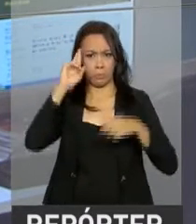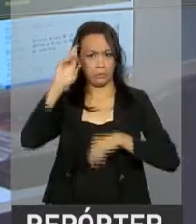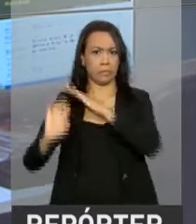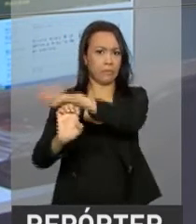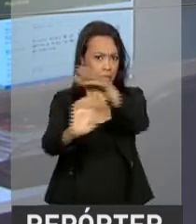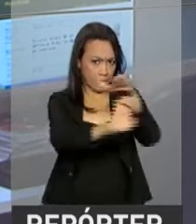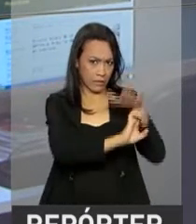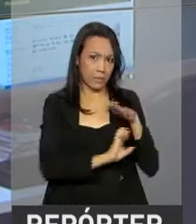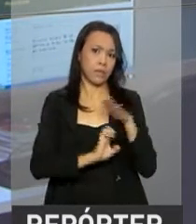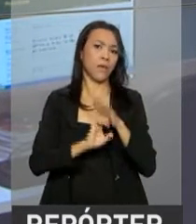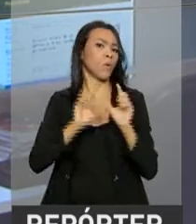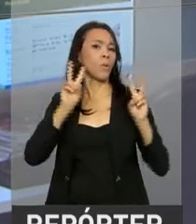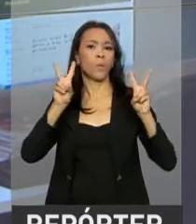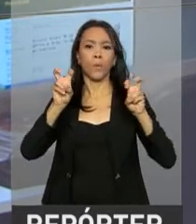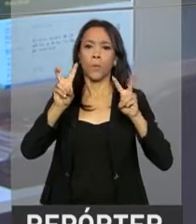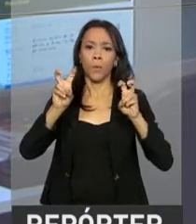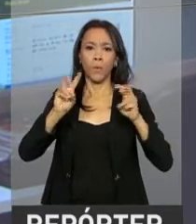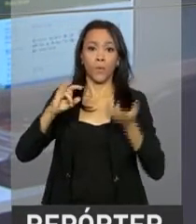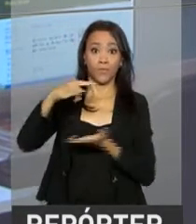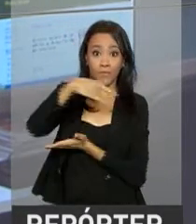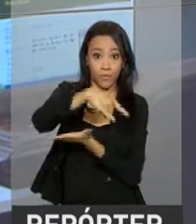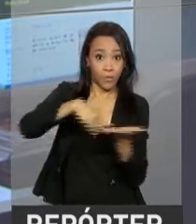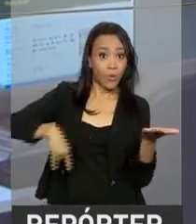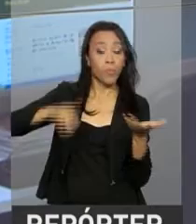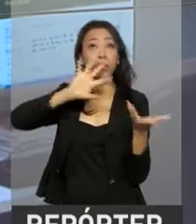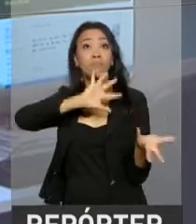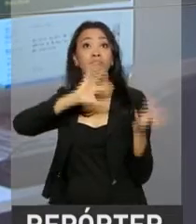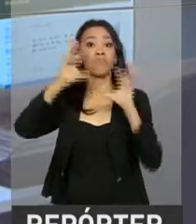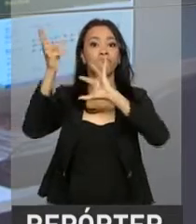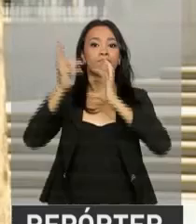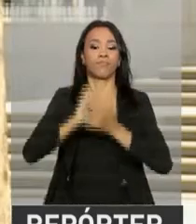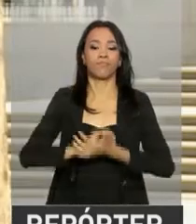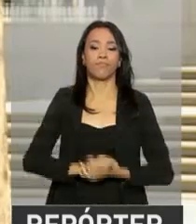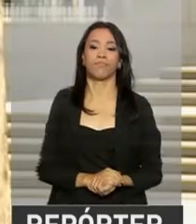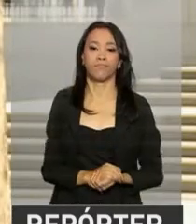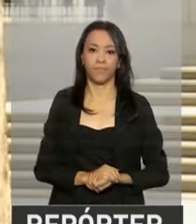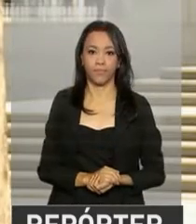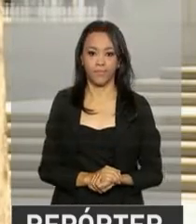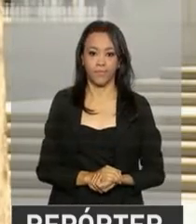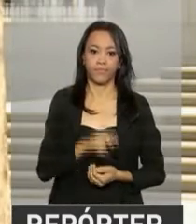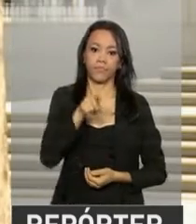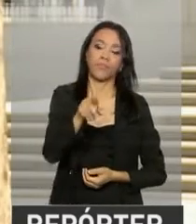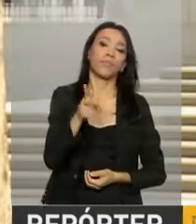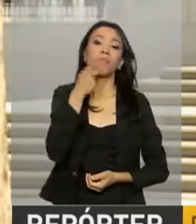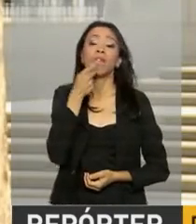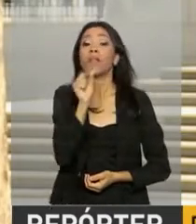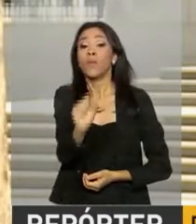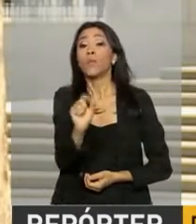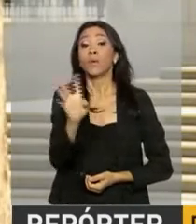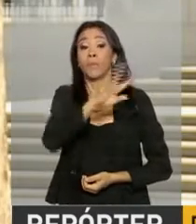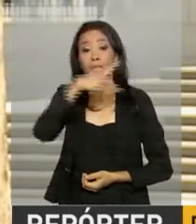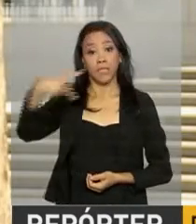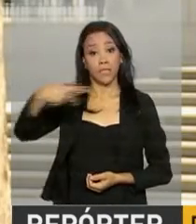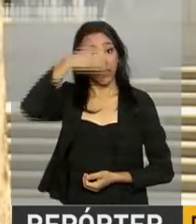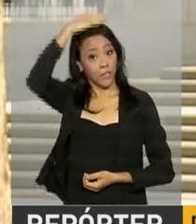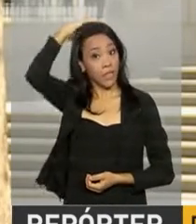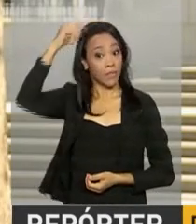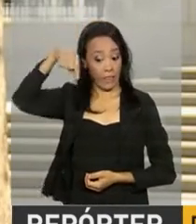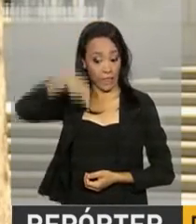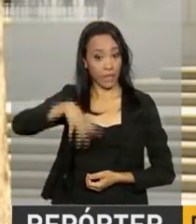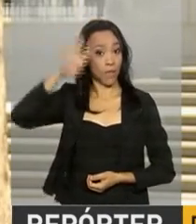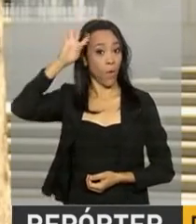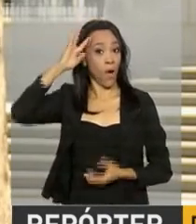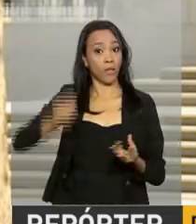e também vai tratar do acordo sobre mudanças climáticas. O presidente Michel Temer entrega nesta quarta-feira